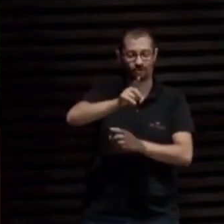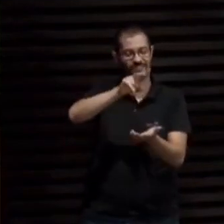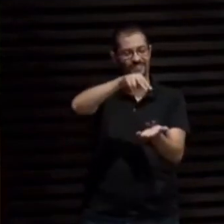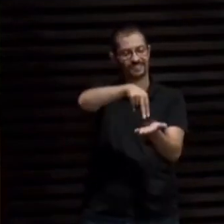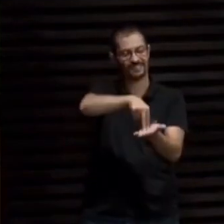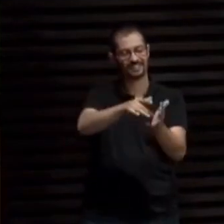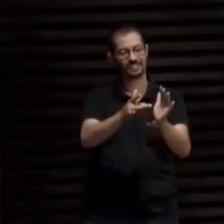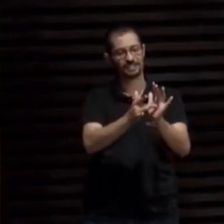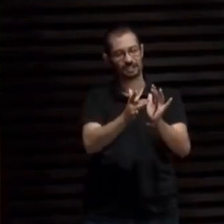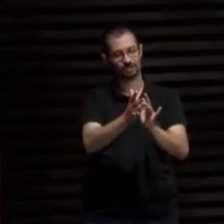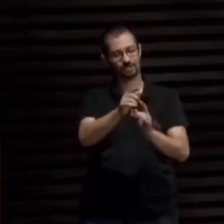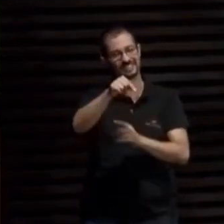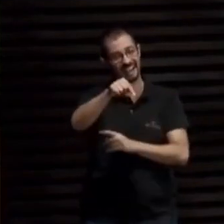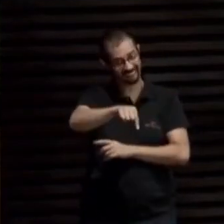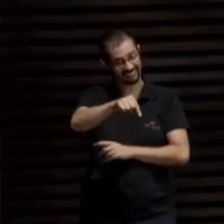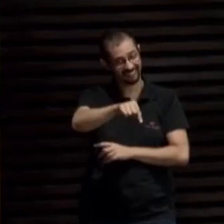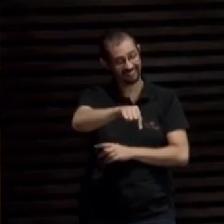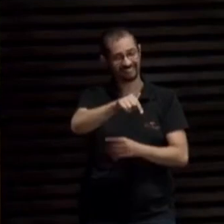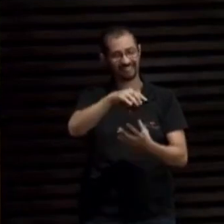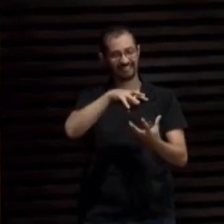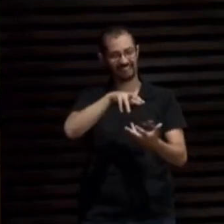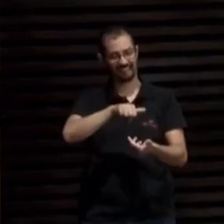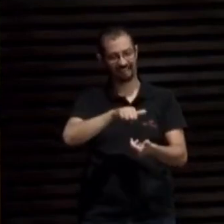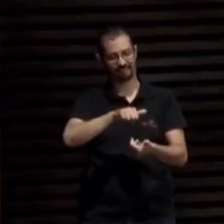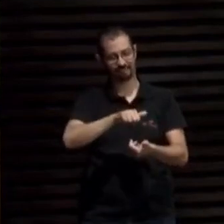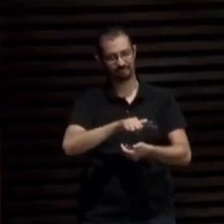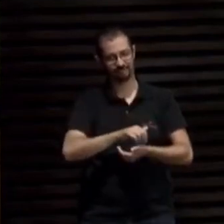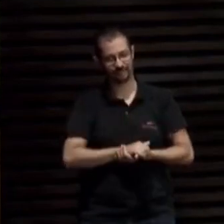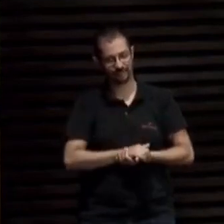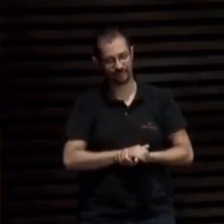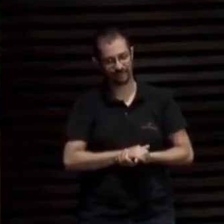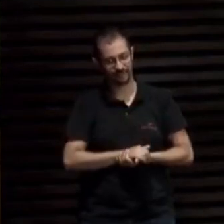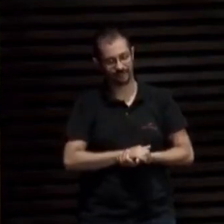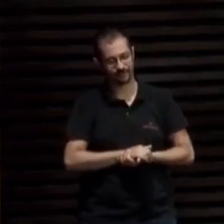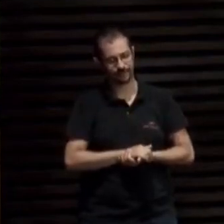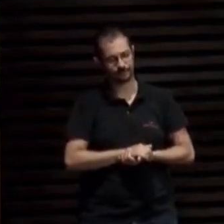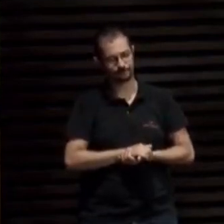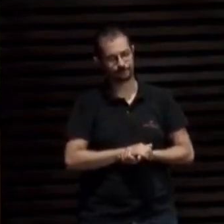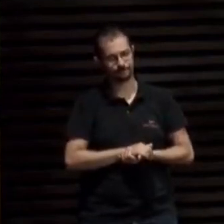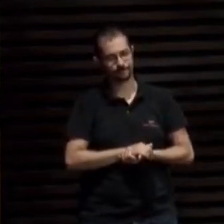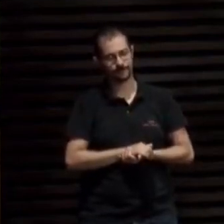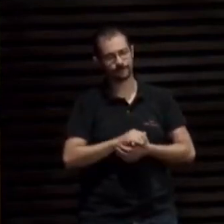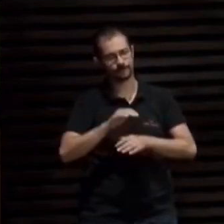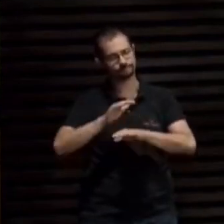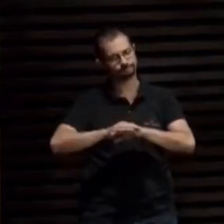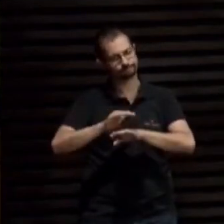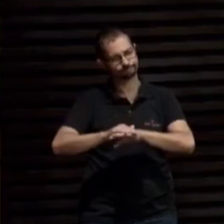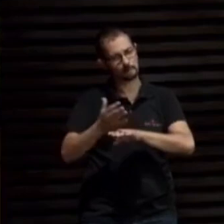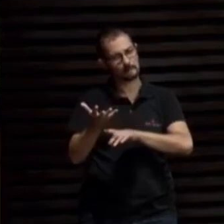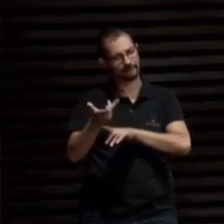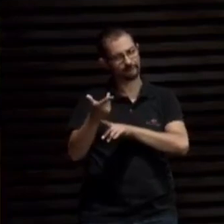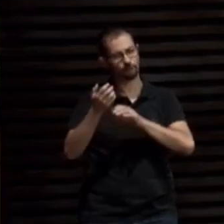Esse aqui é o ponto maravilhoso deste Evangelho. Jesus